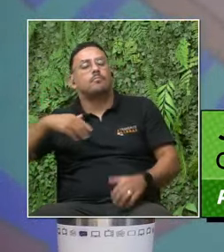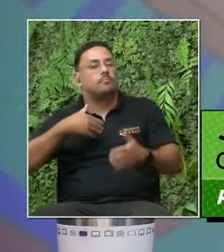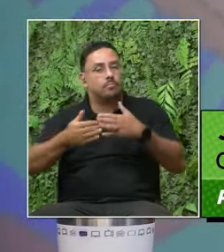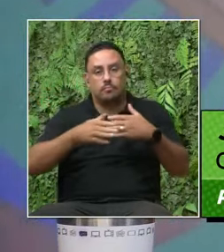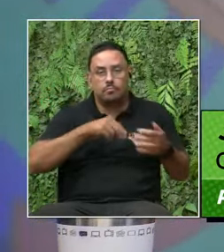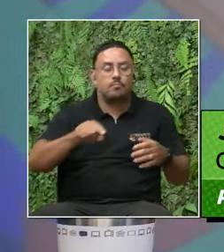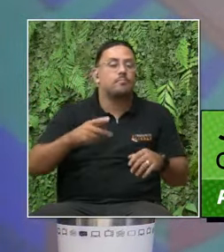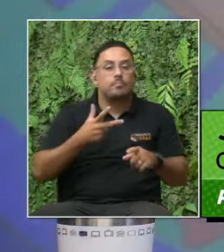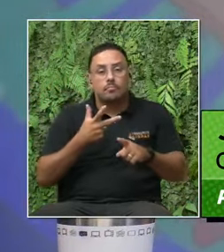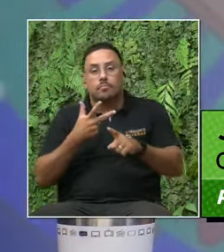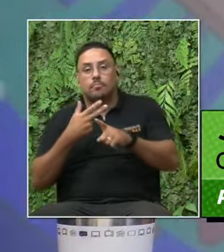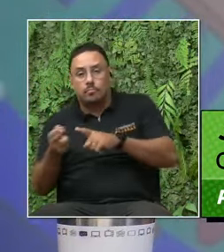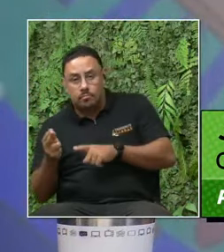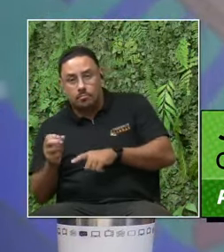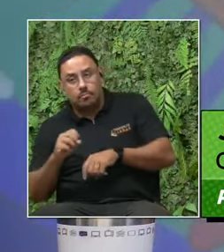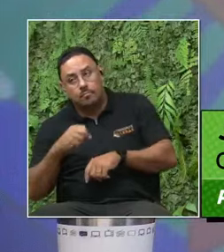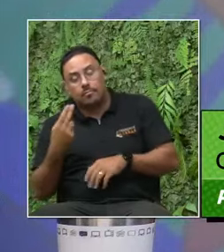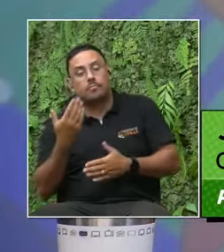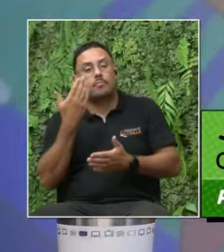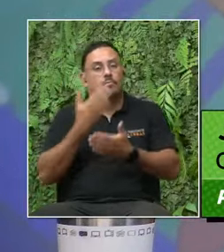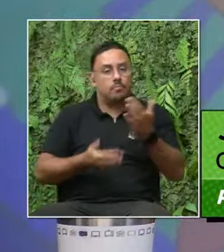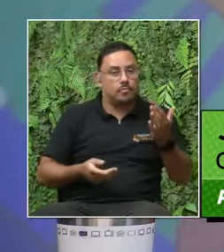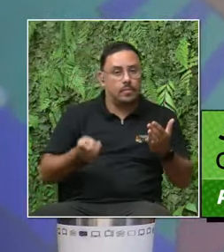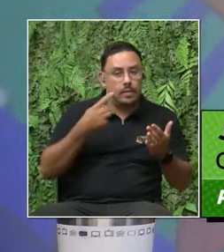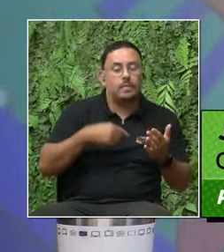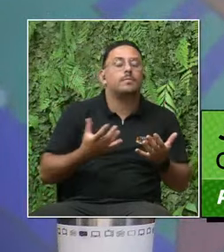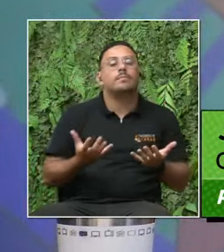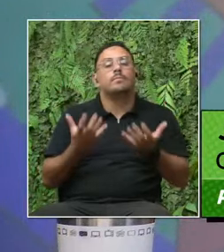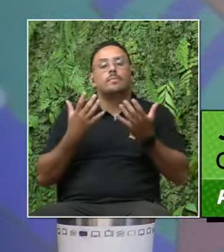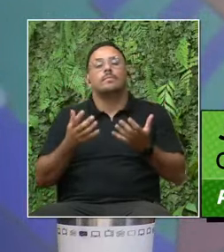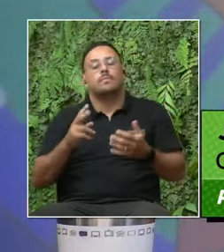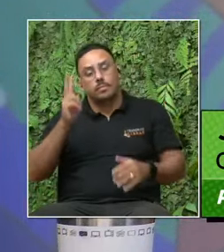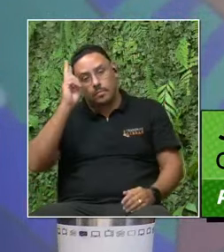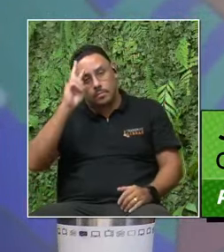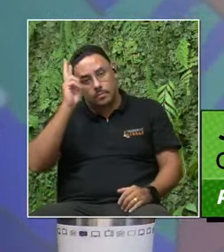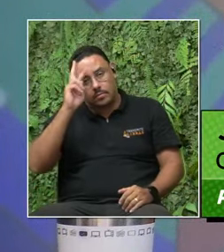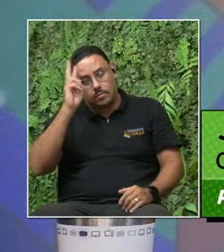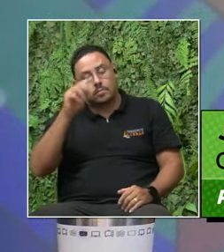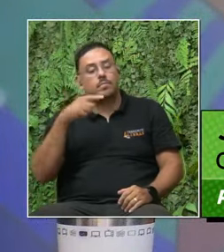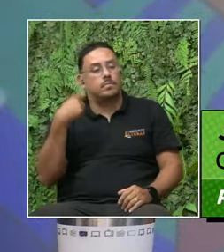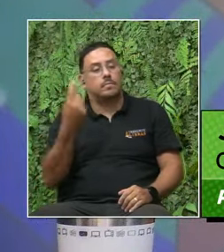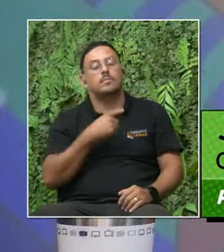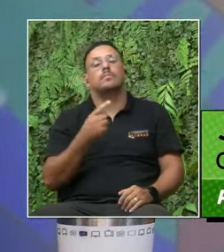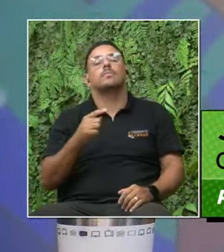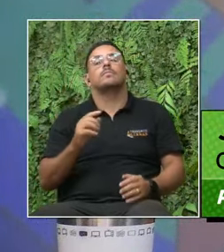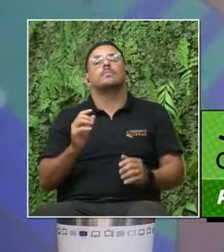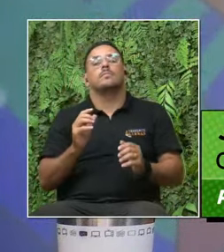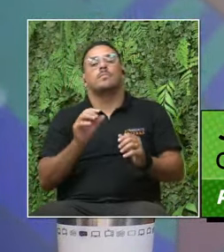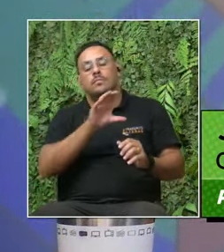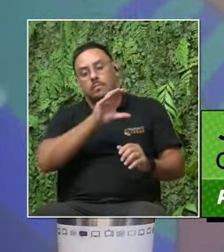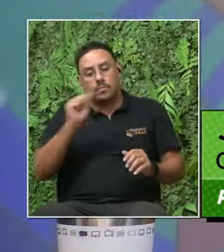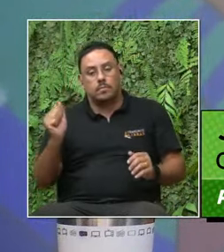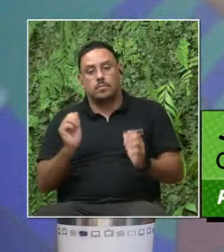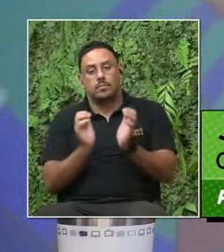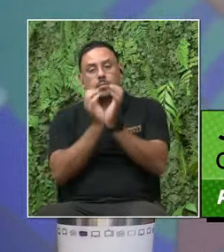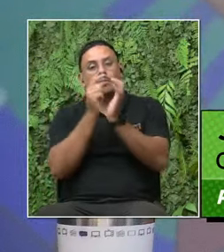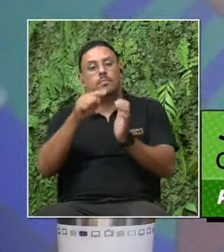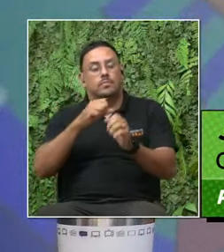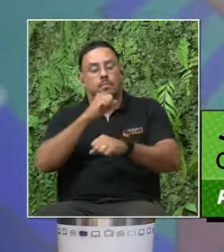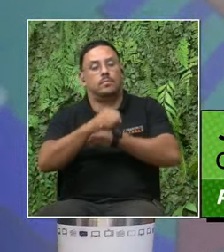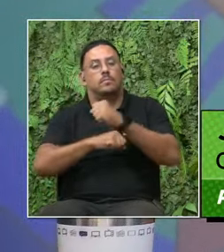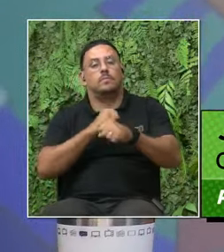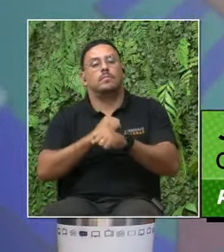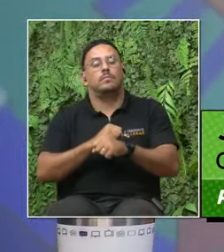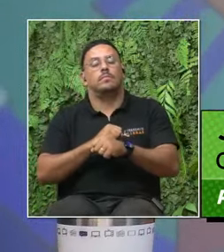de vencedores ou perdedores a gente está contando a história né deste título eh neste ano neste caso do